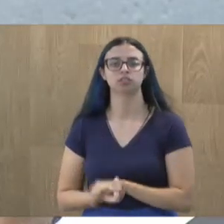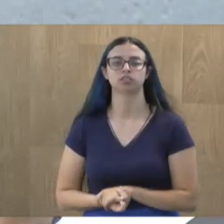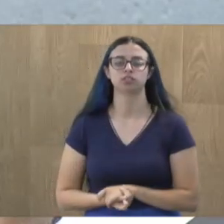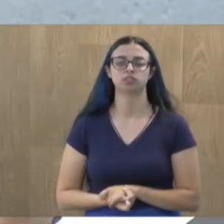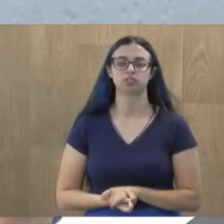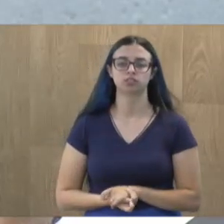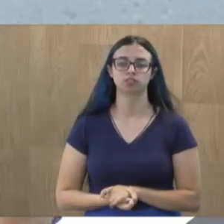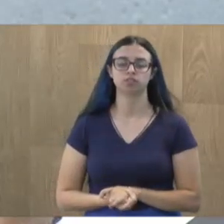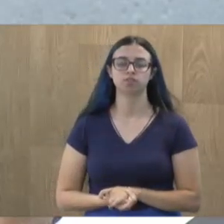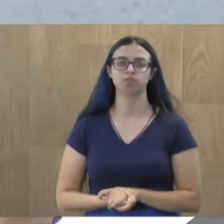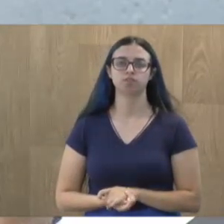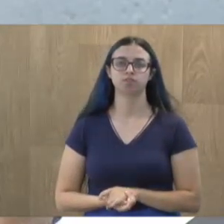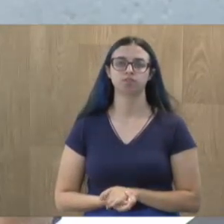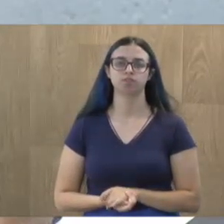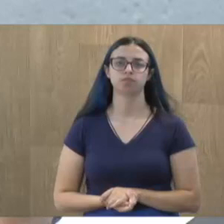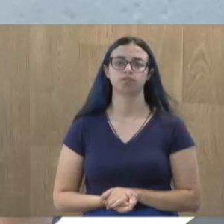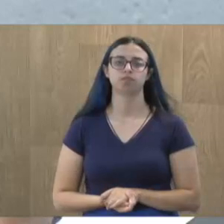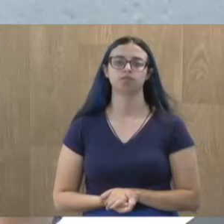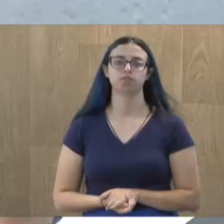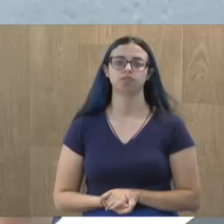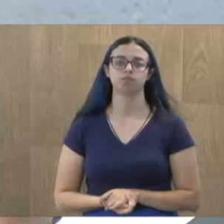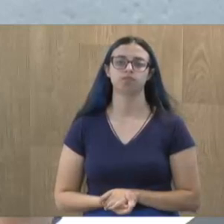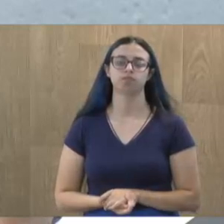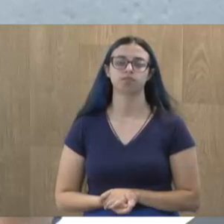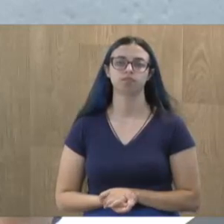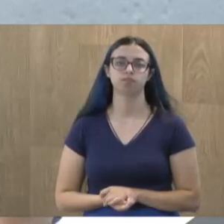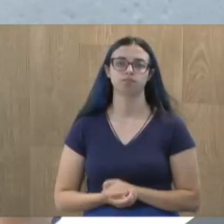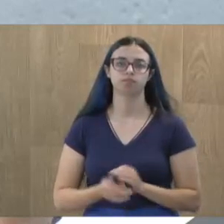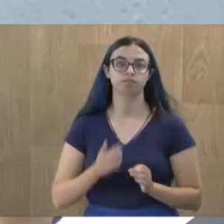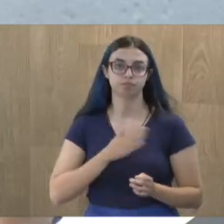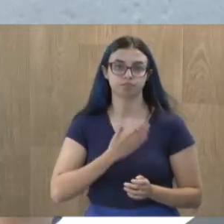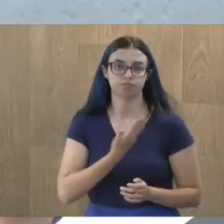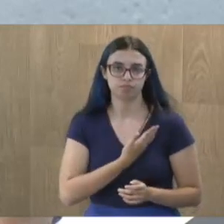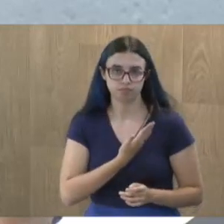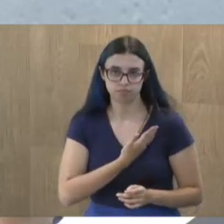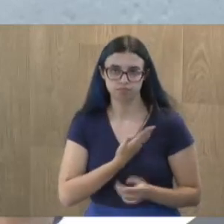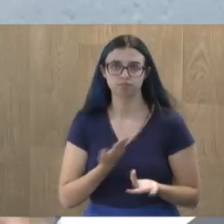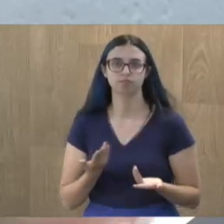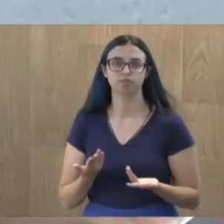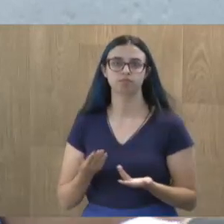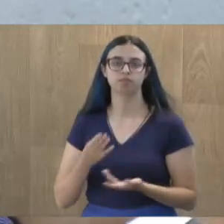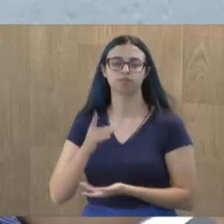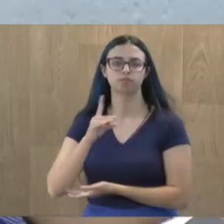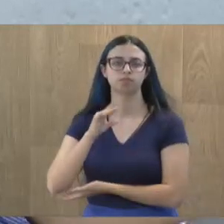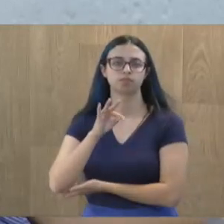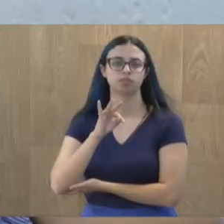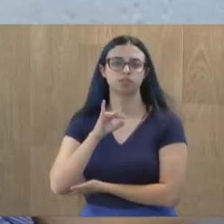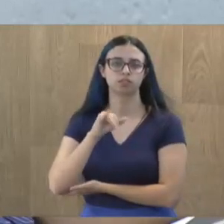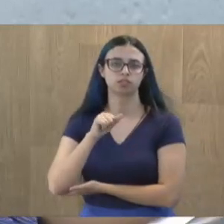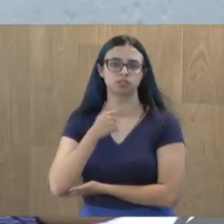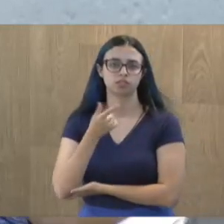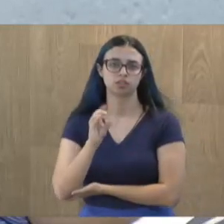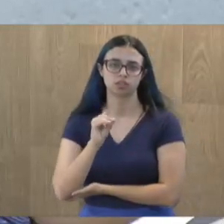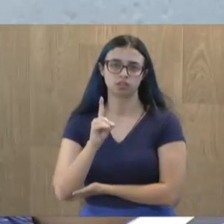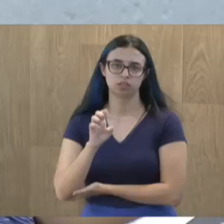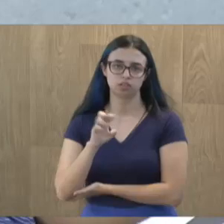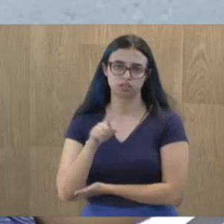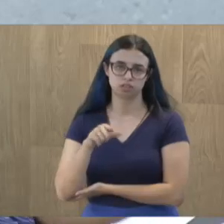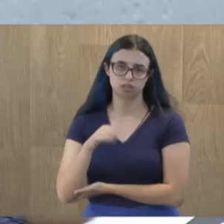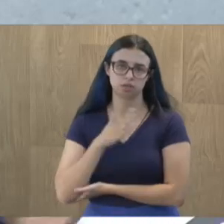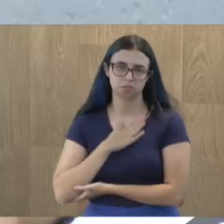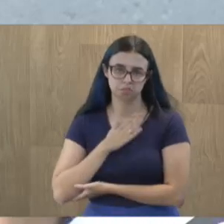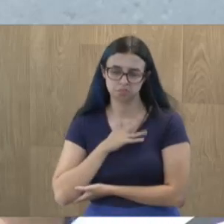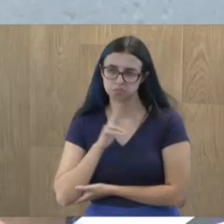Tchão 10, né, nota 10 ou 10, meu amigo também, mas, todavia, eu não fiz nenhuma solicitação para